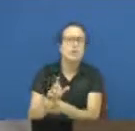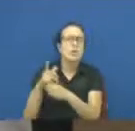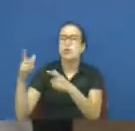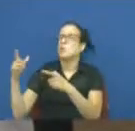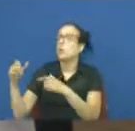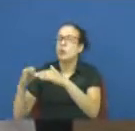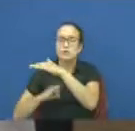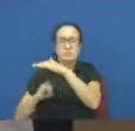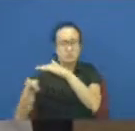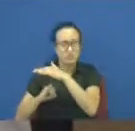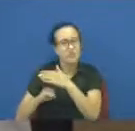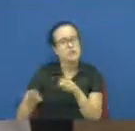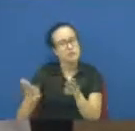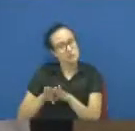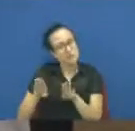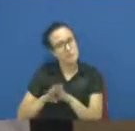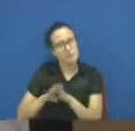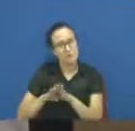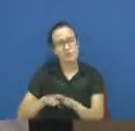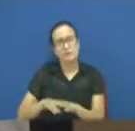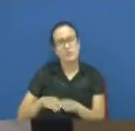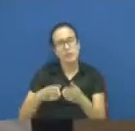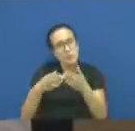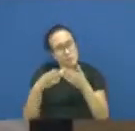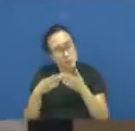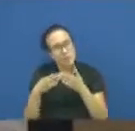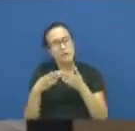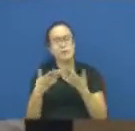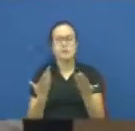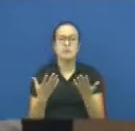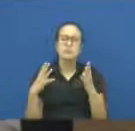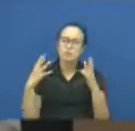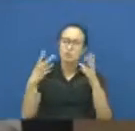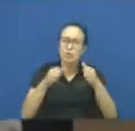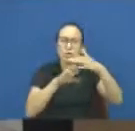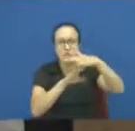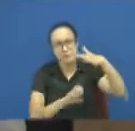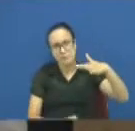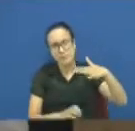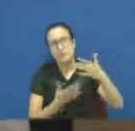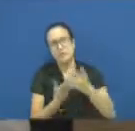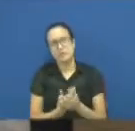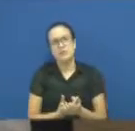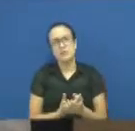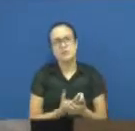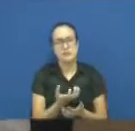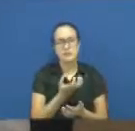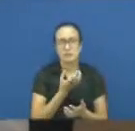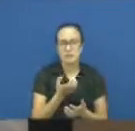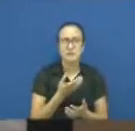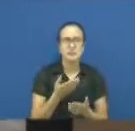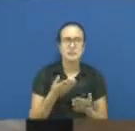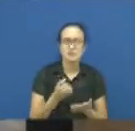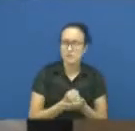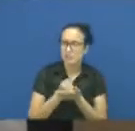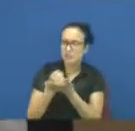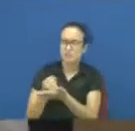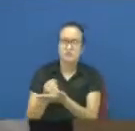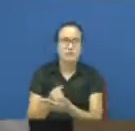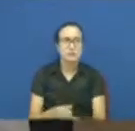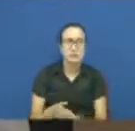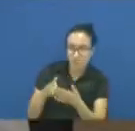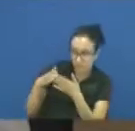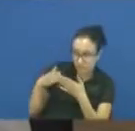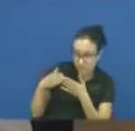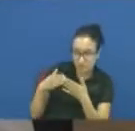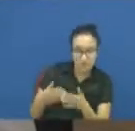de recursos. Então fica aí o meu alerta e o meu pedido a todas as entidades, as empresas. Claro, fique à